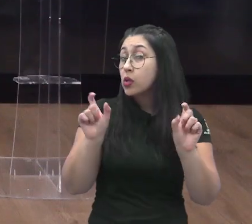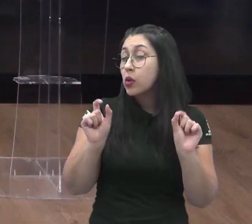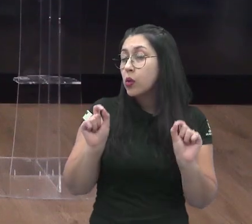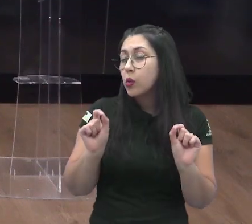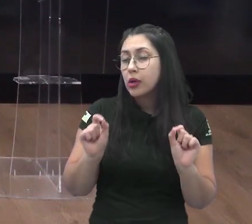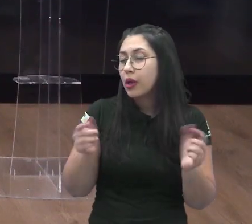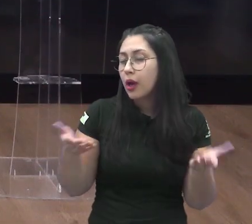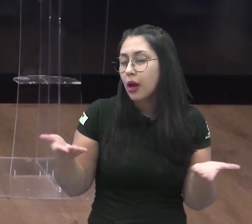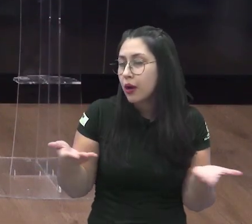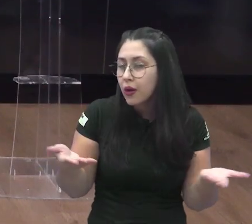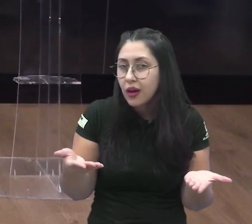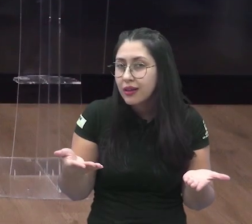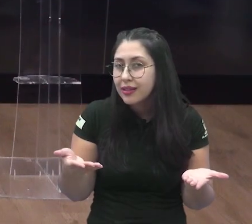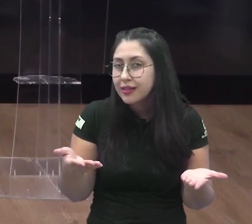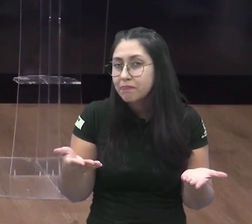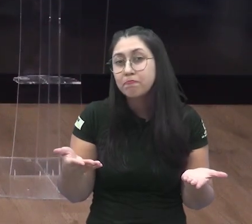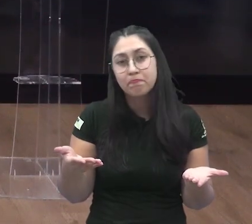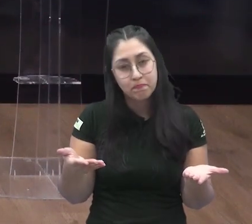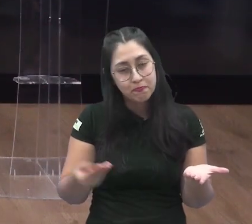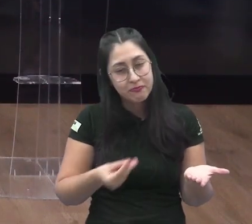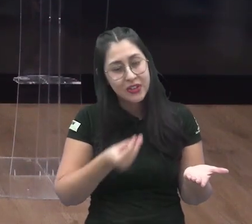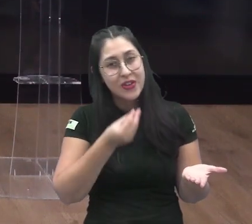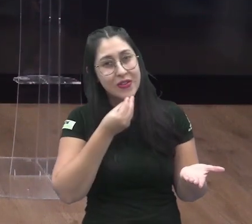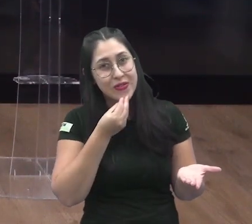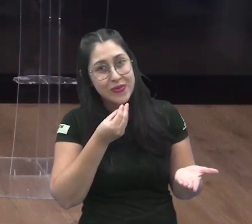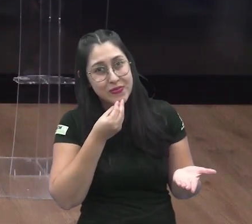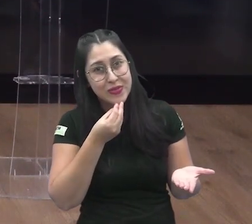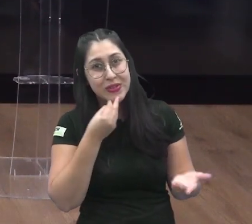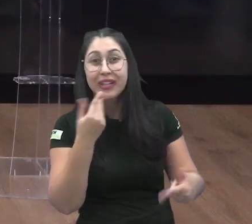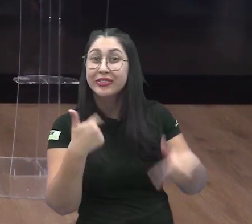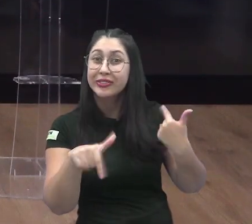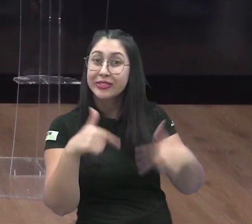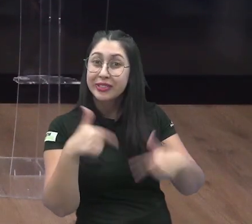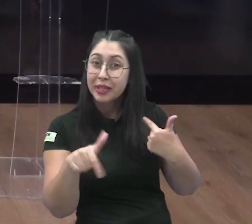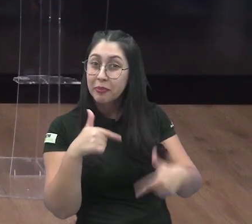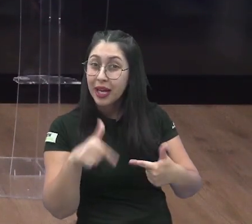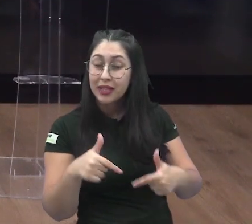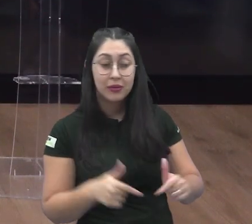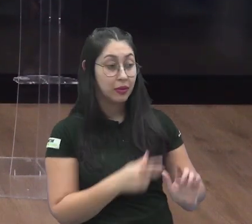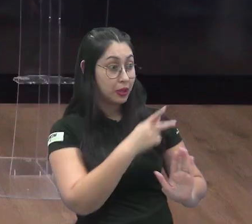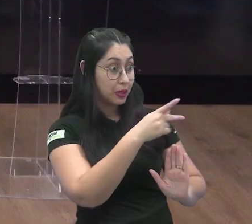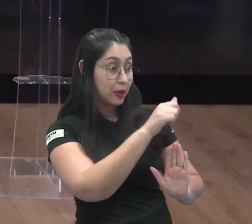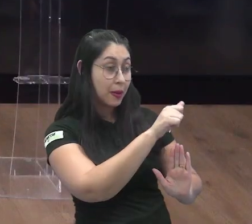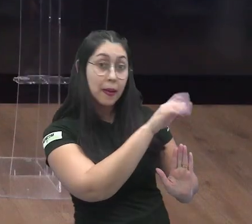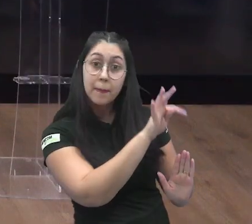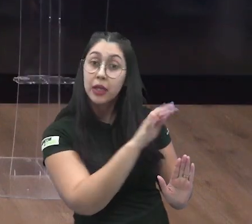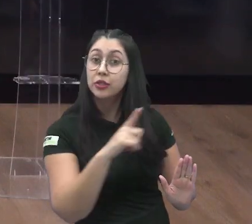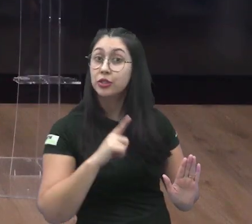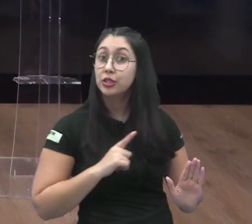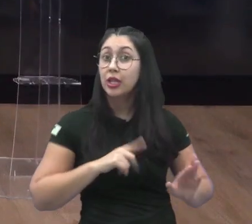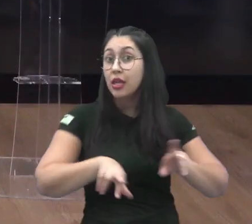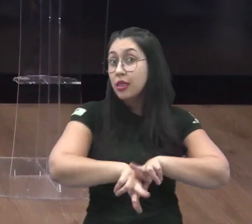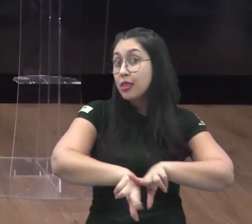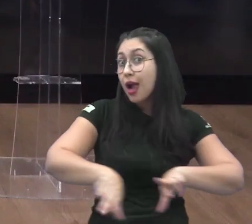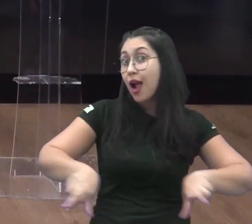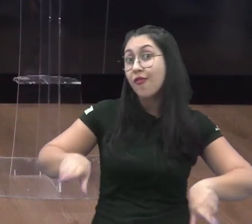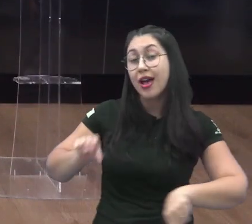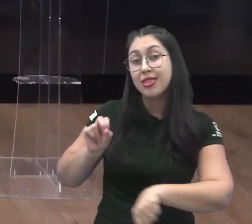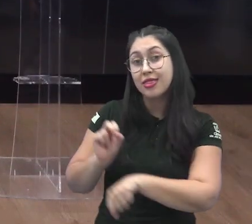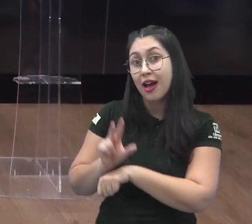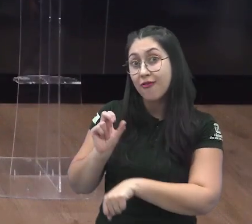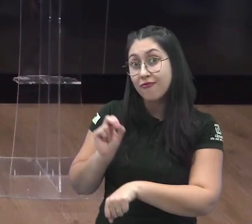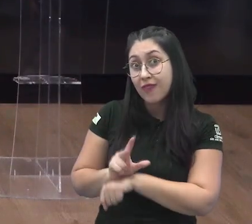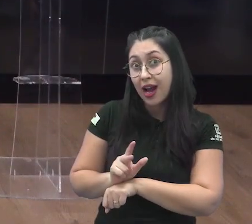Mudamos mais uma vez de assunto, mas dessa vez para falar de oportunidade de emprego. O PAT de São José está com diversas